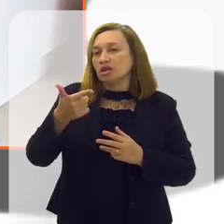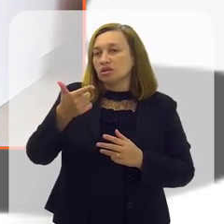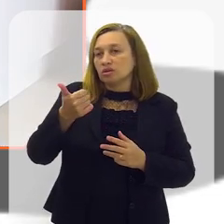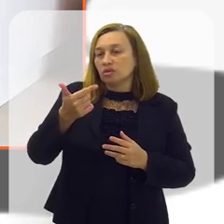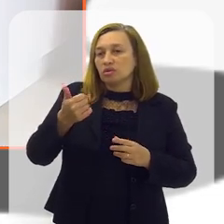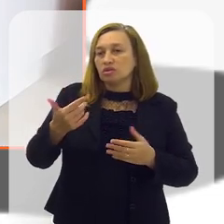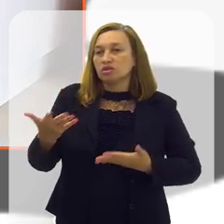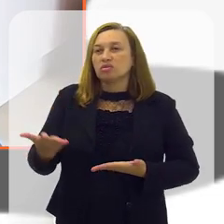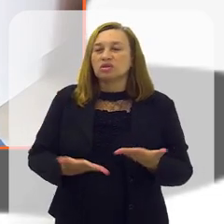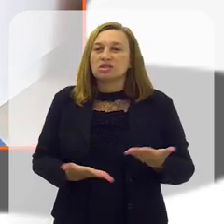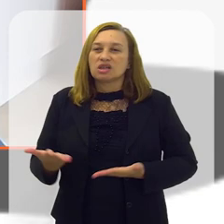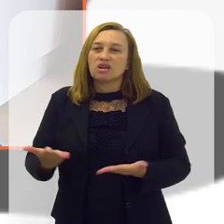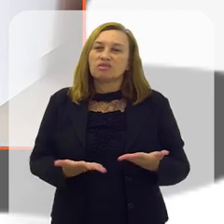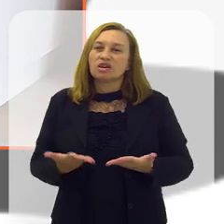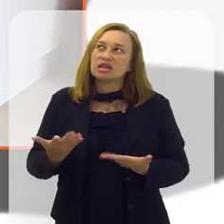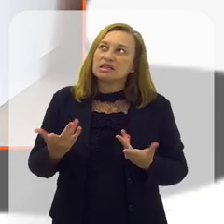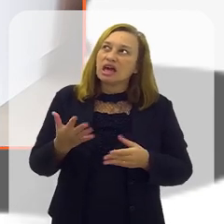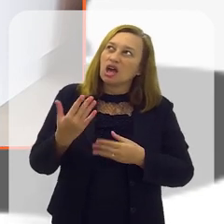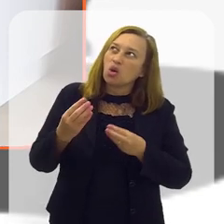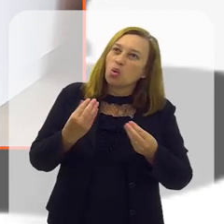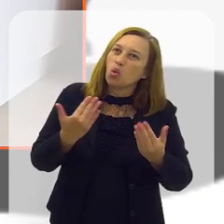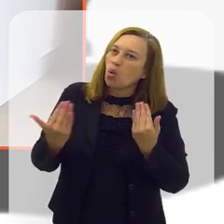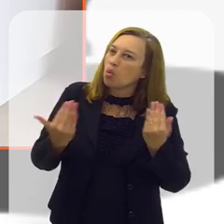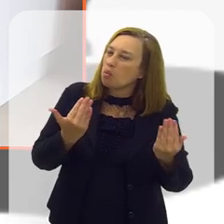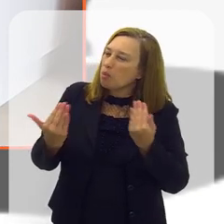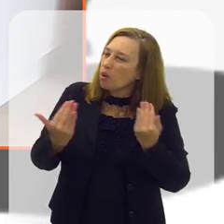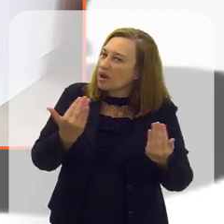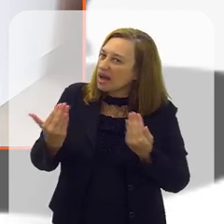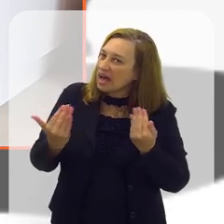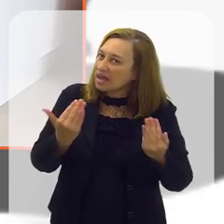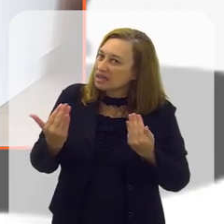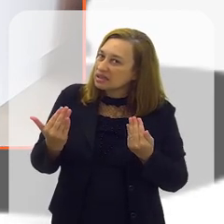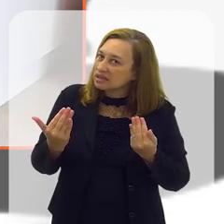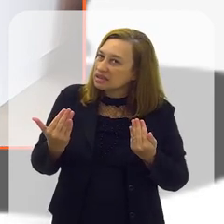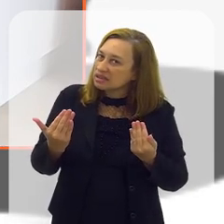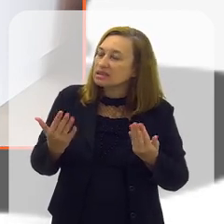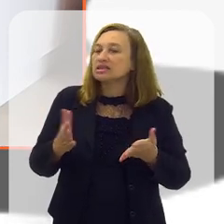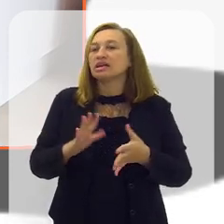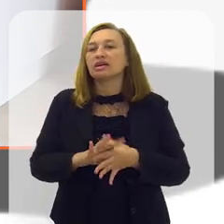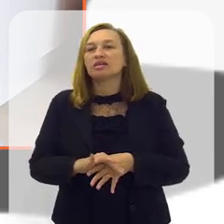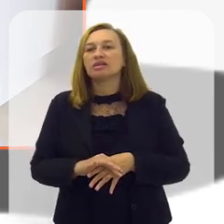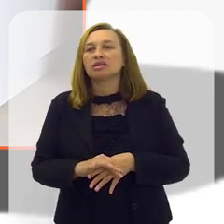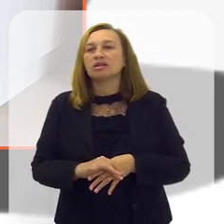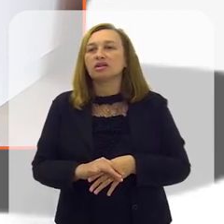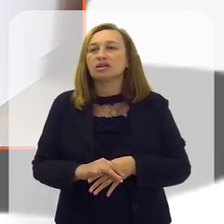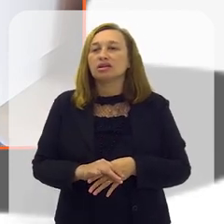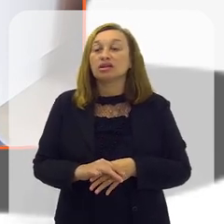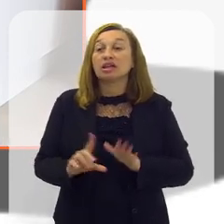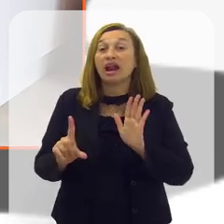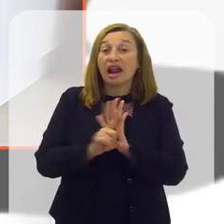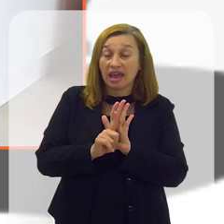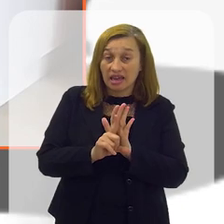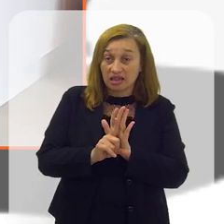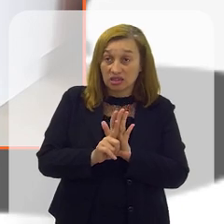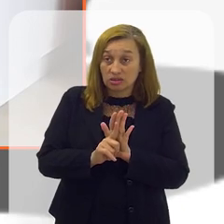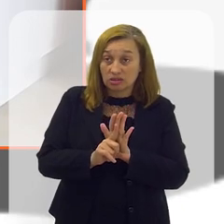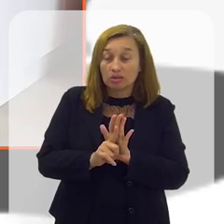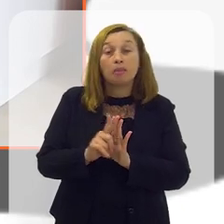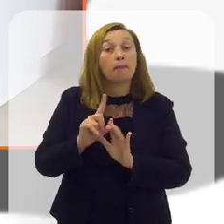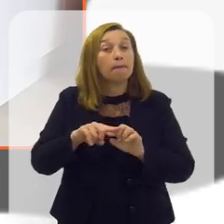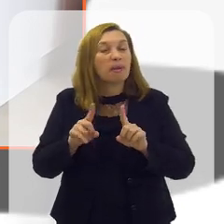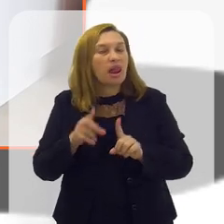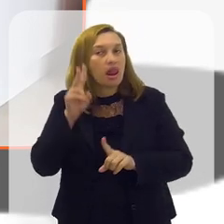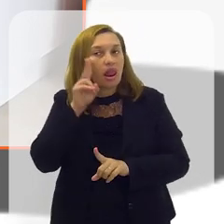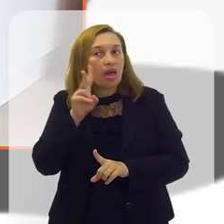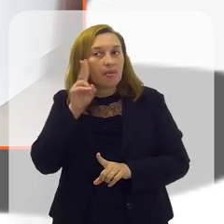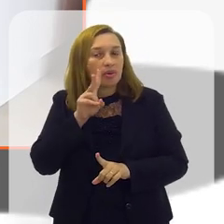12 conceitos. Seria no popular como se fosse no popular, hein, gente? Por favor, como se fossem as leis,